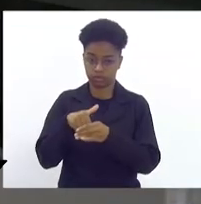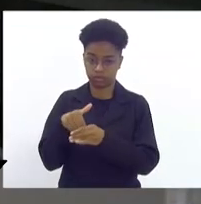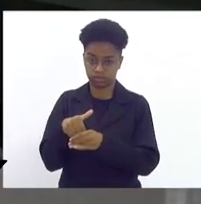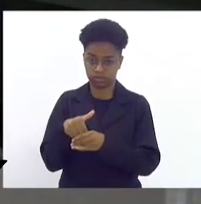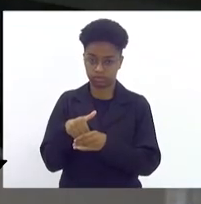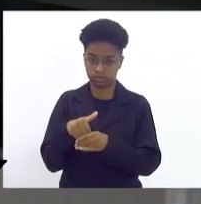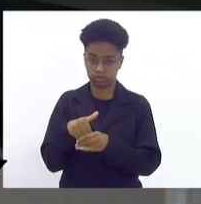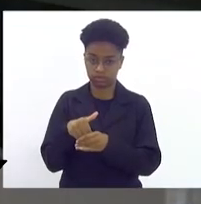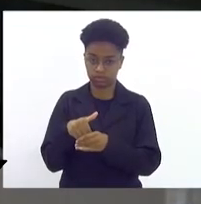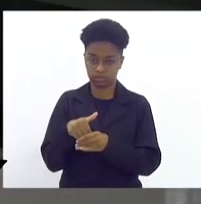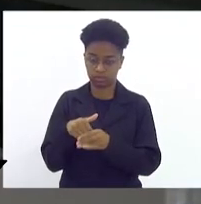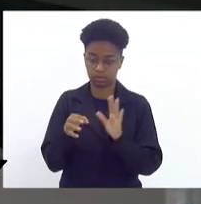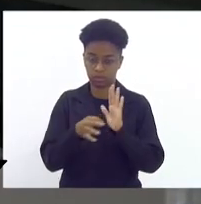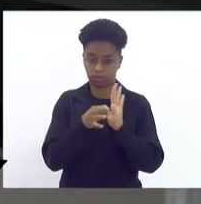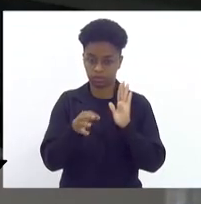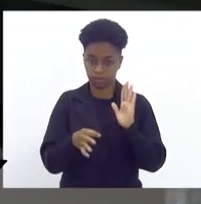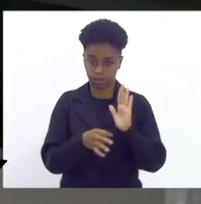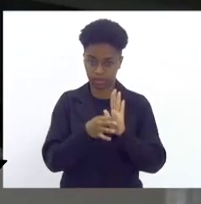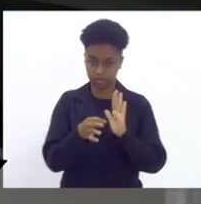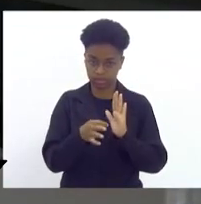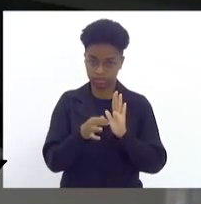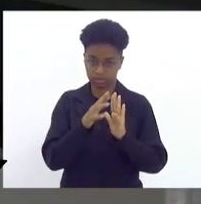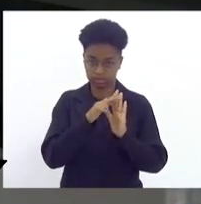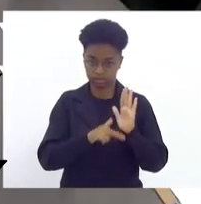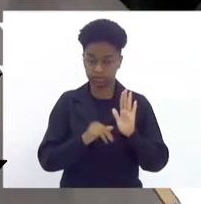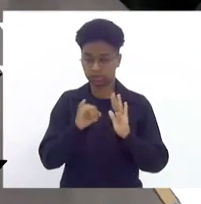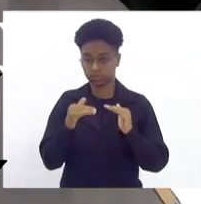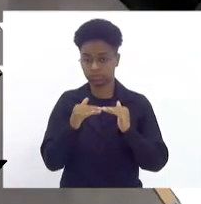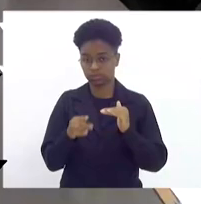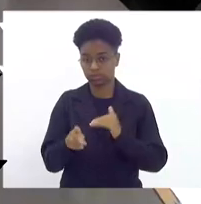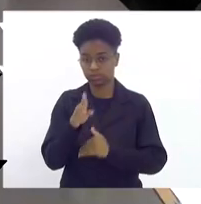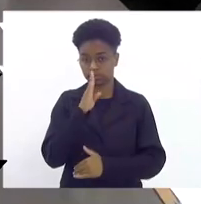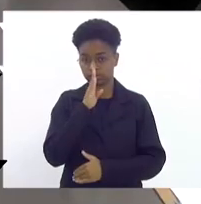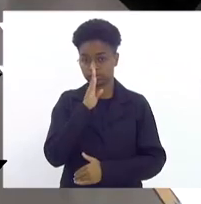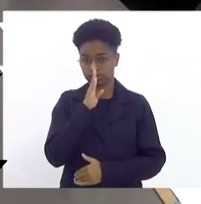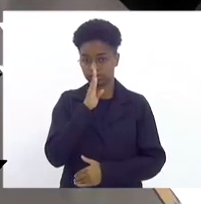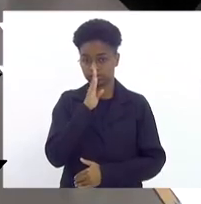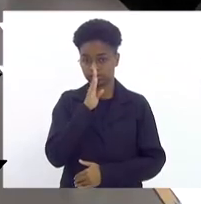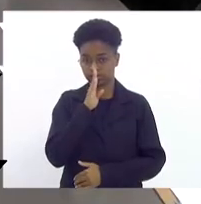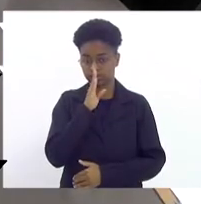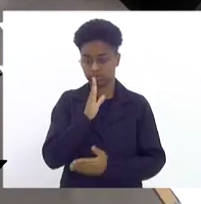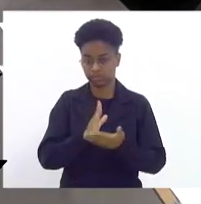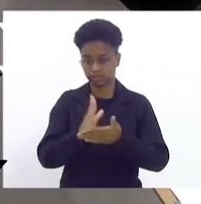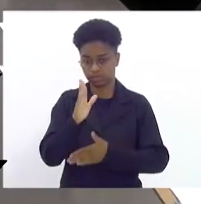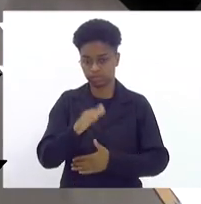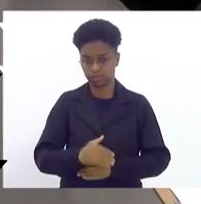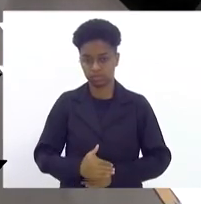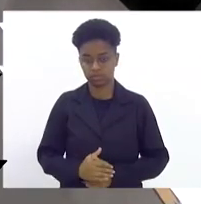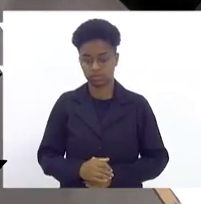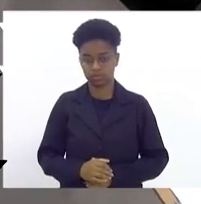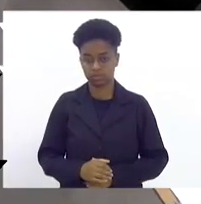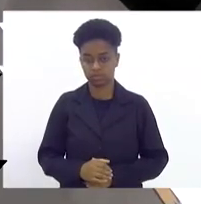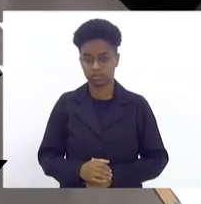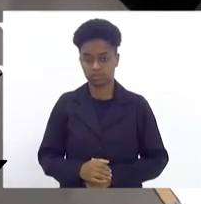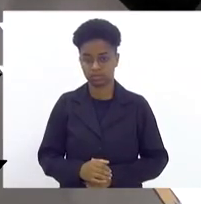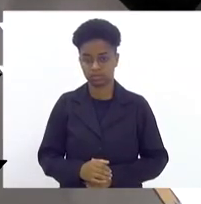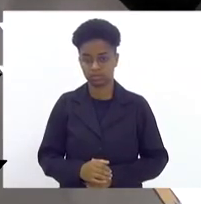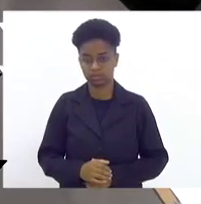Em votação... O parecer do relator. Os senhores que aprovam, permaneçam como estão. Aprovado.